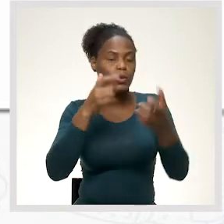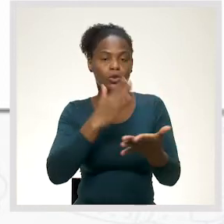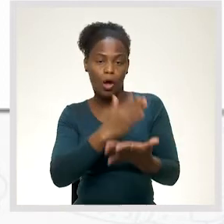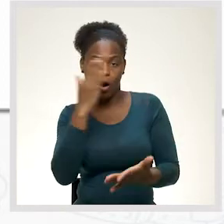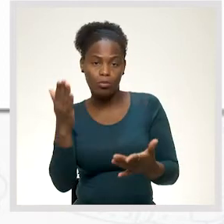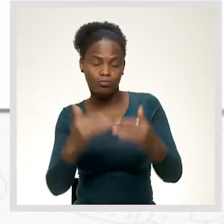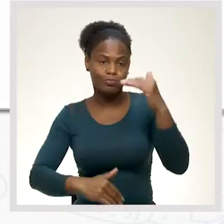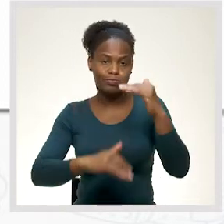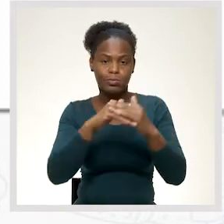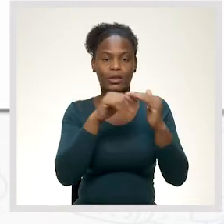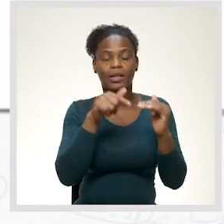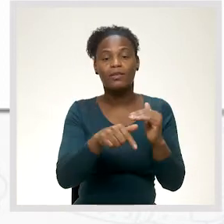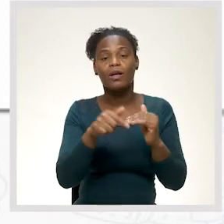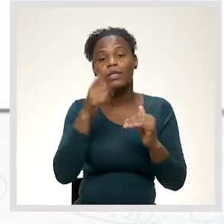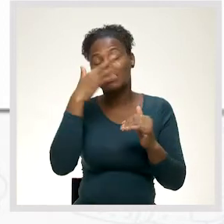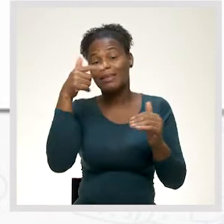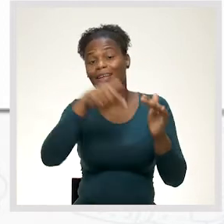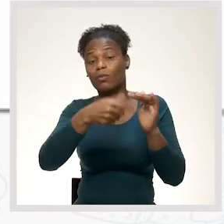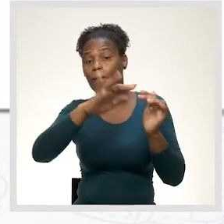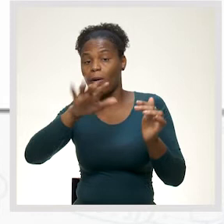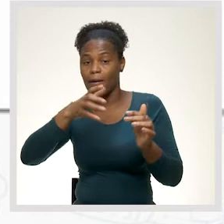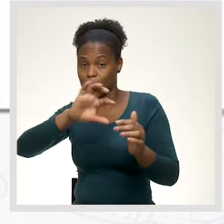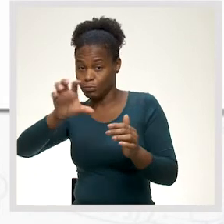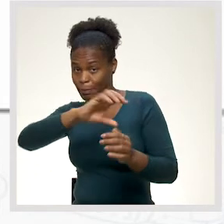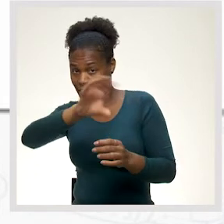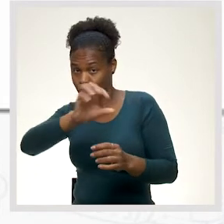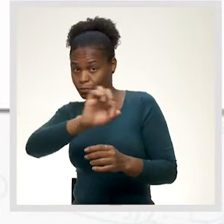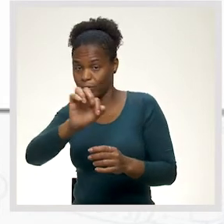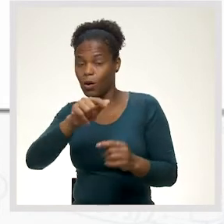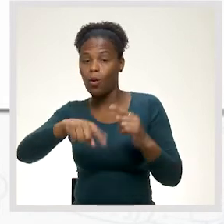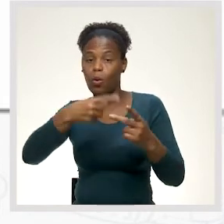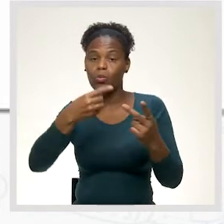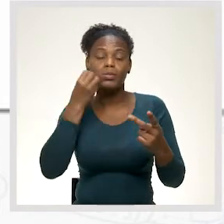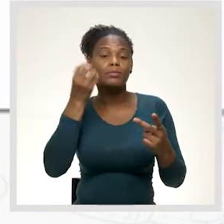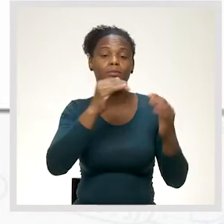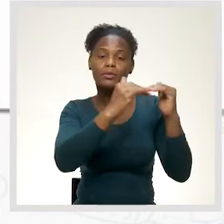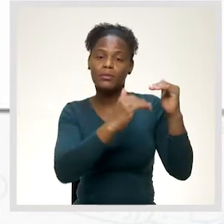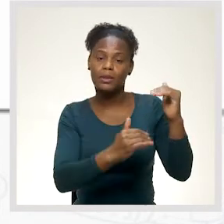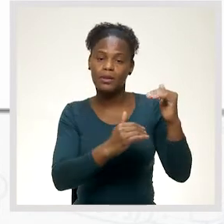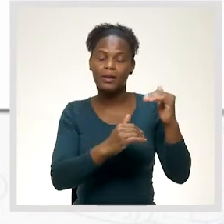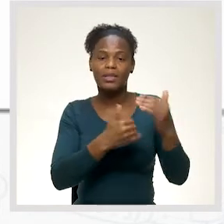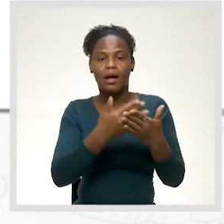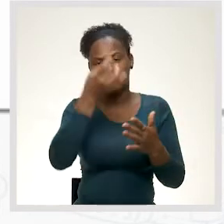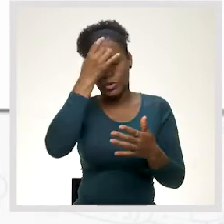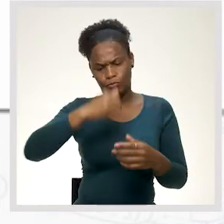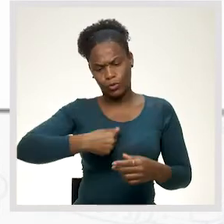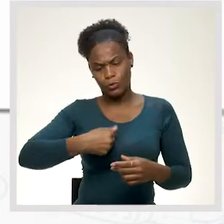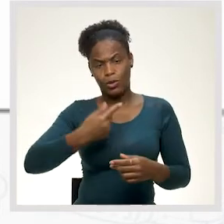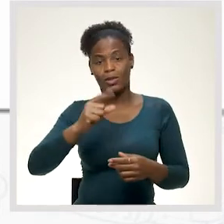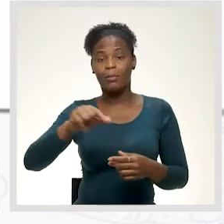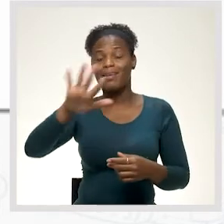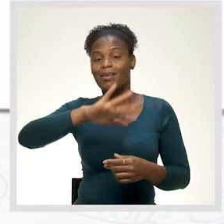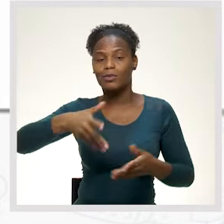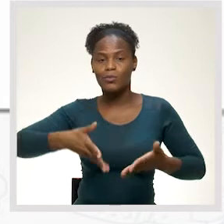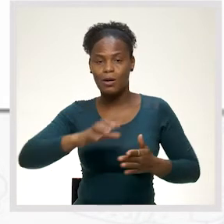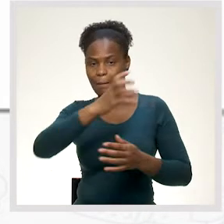a atingirá no contexto da sua nação. Uma outra característica é a concepção subjetivista e nacionalista